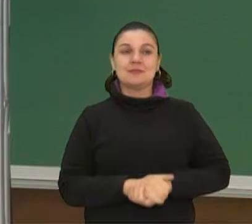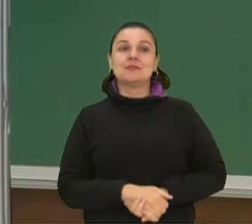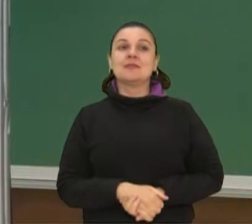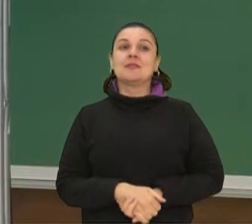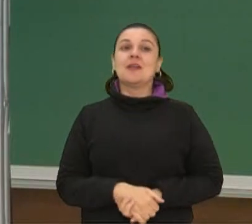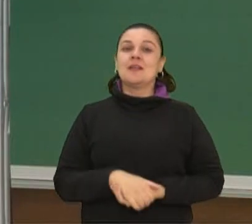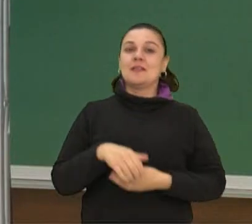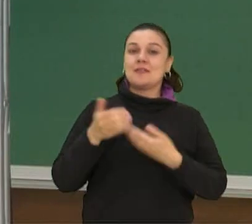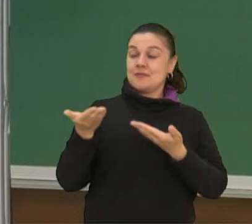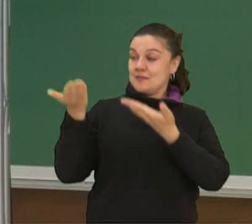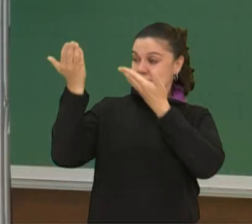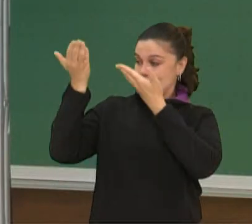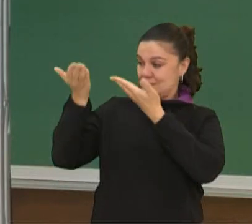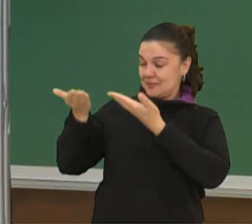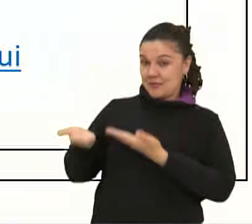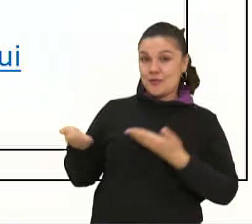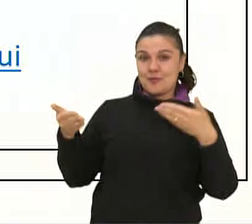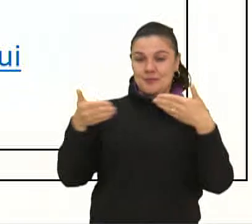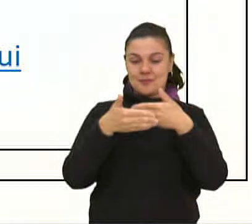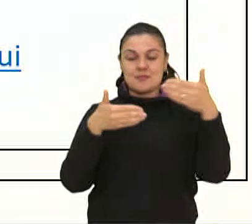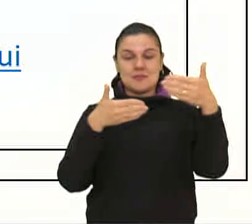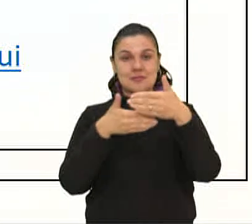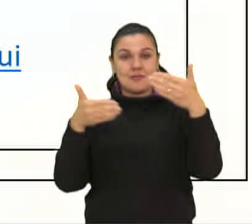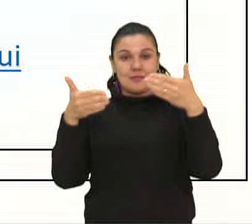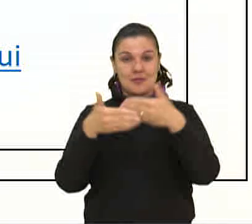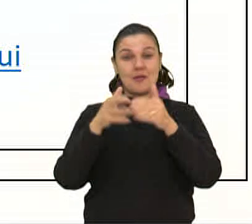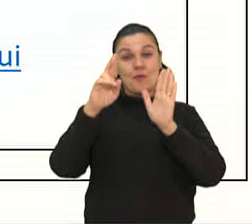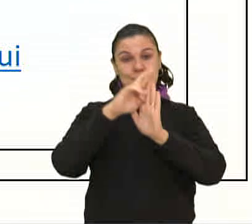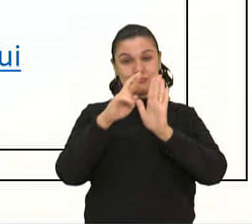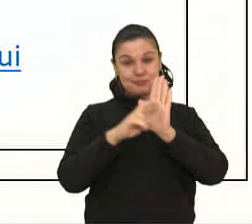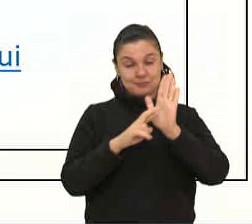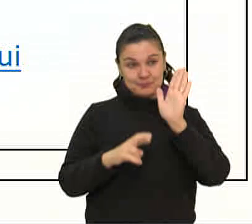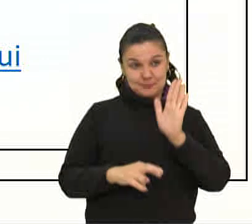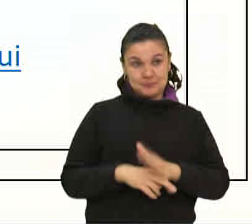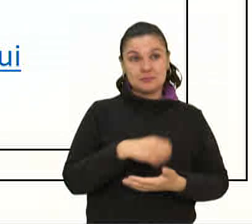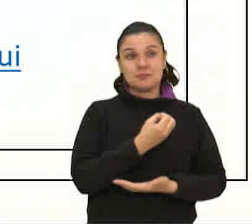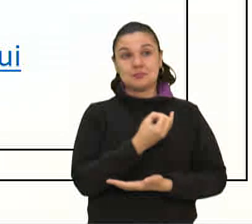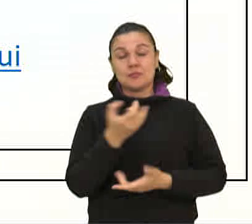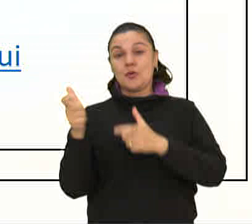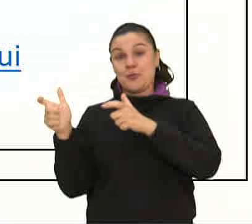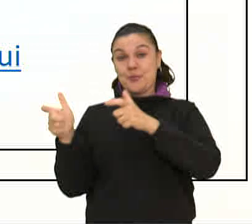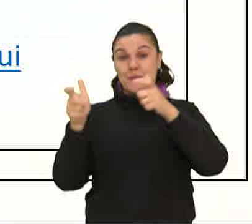a base de todas as outras. Então, aguardo você estudar um tanto mais sobre.